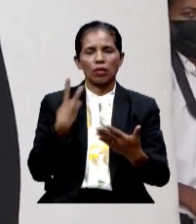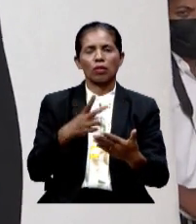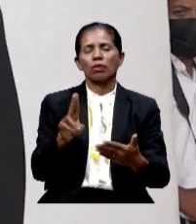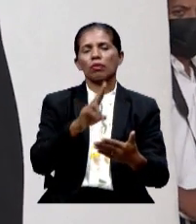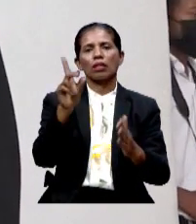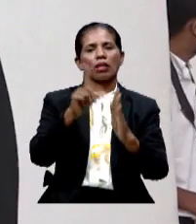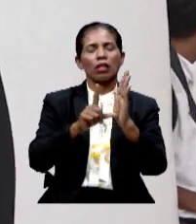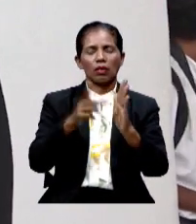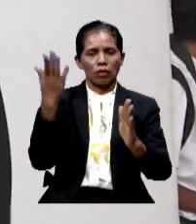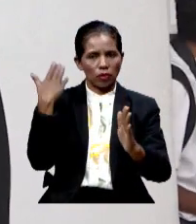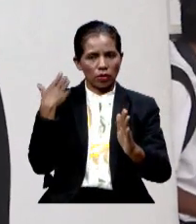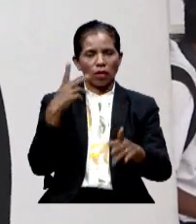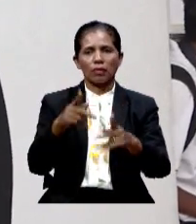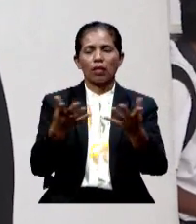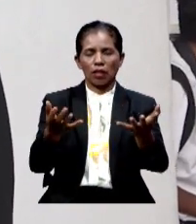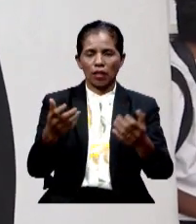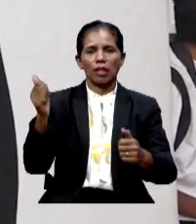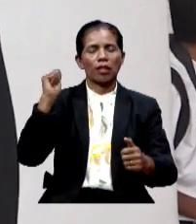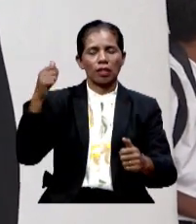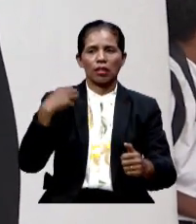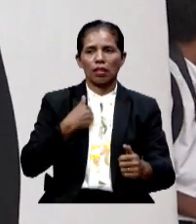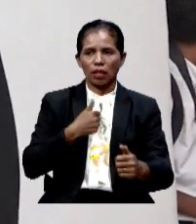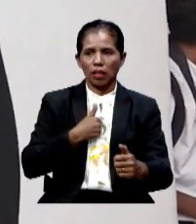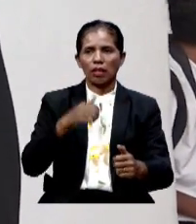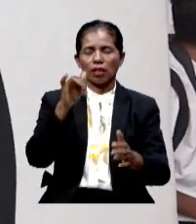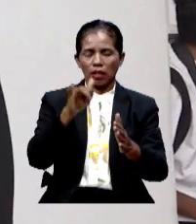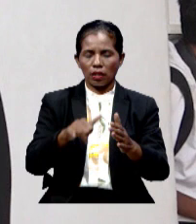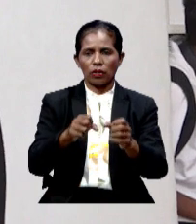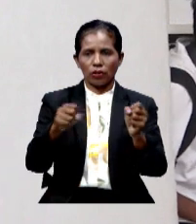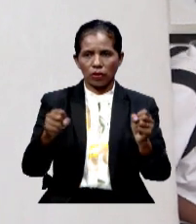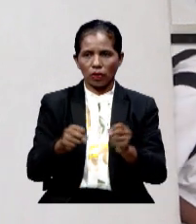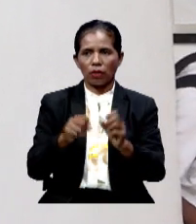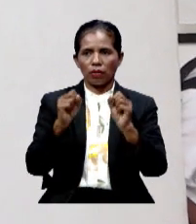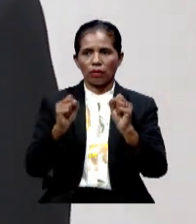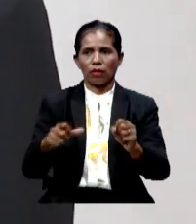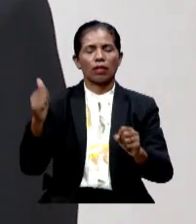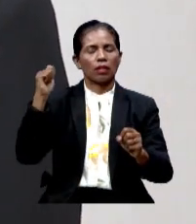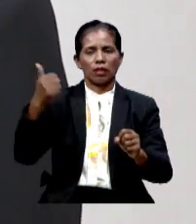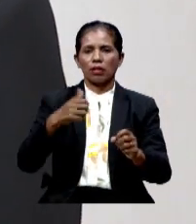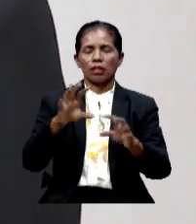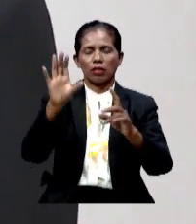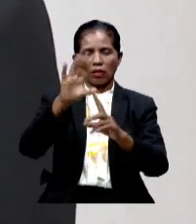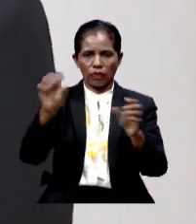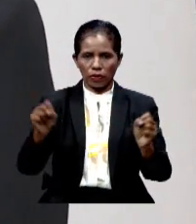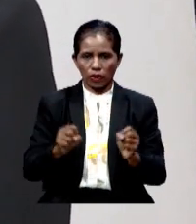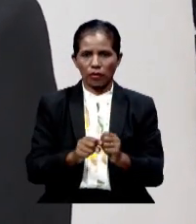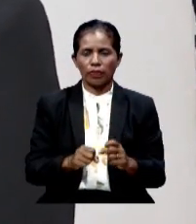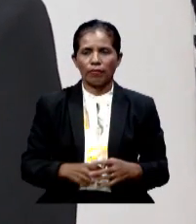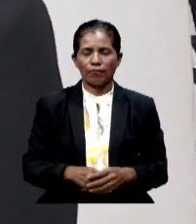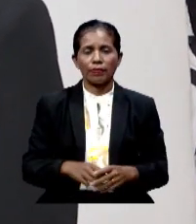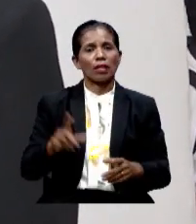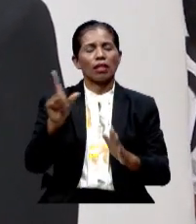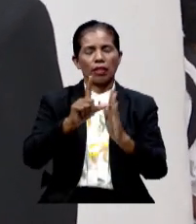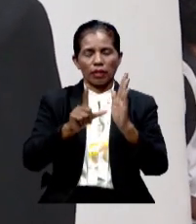anterior, é uma nebe a car candidata am, nia hele suco e aldeia, bele candidata am basif suco. Governo também a lei de